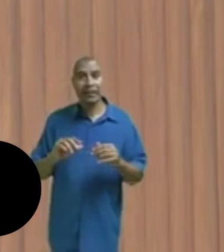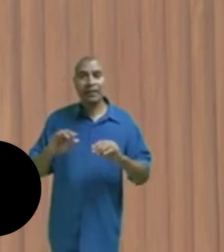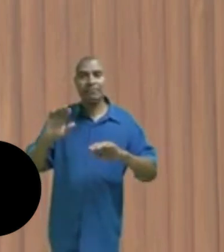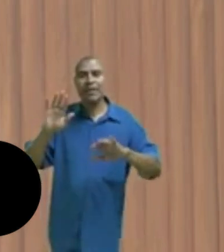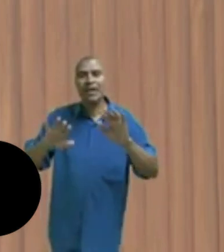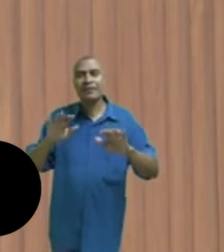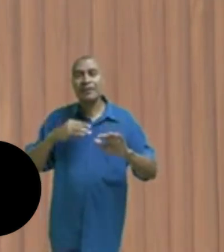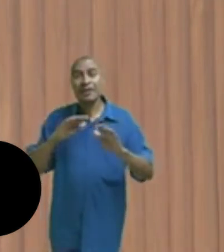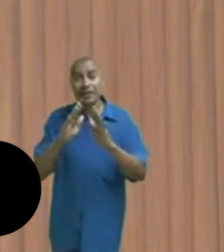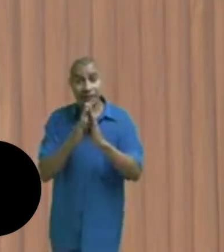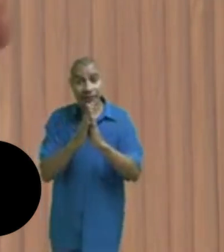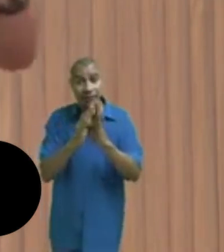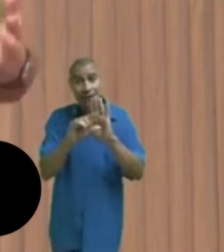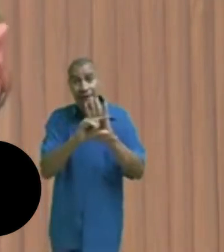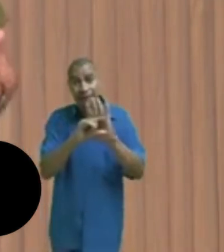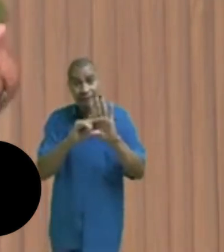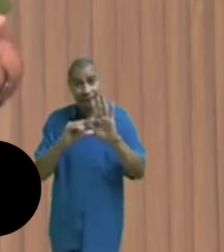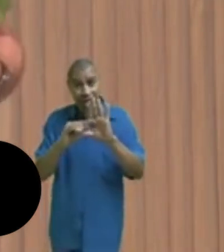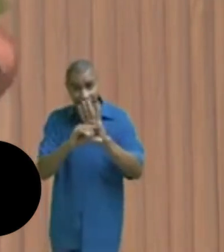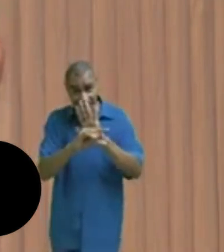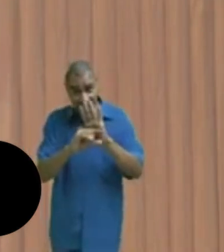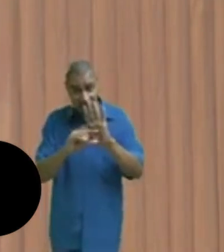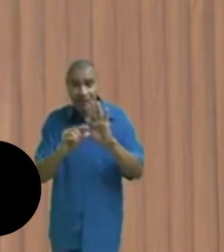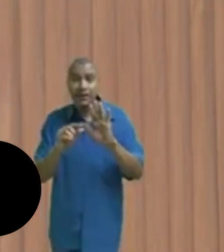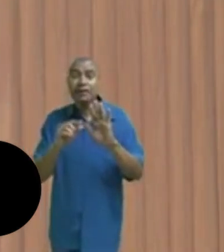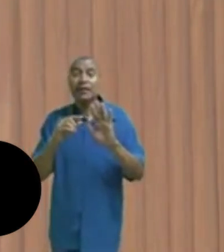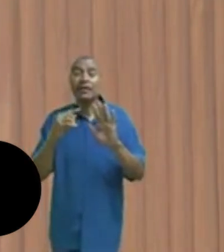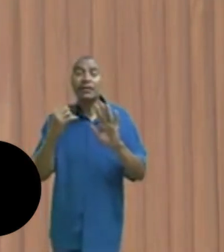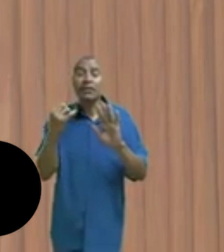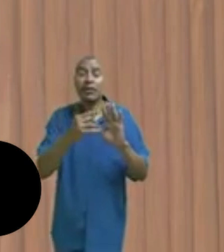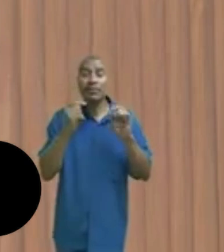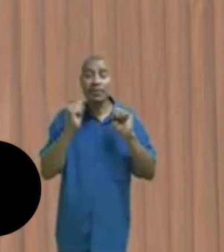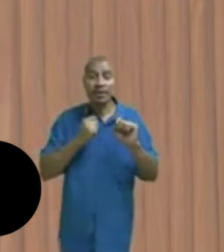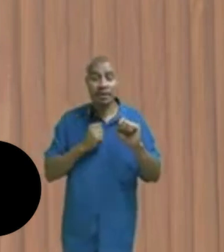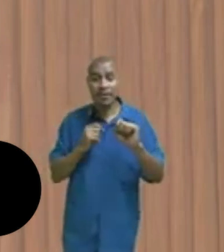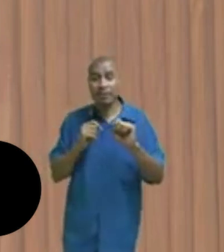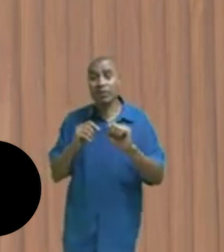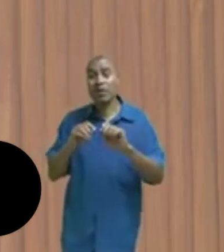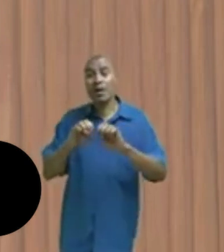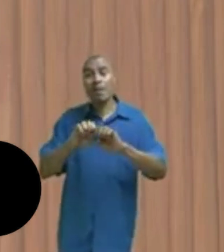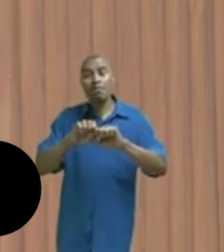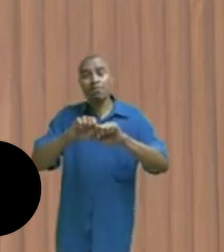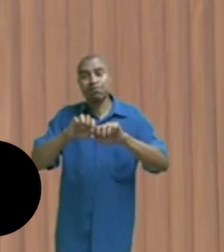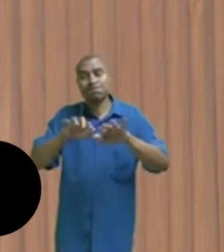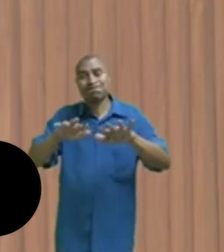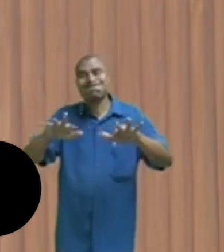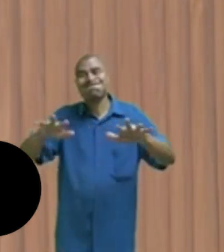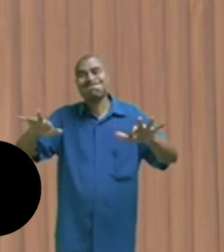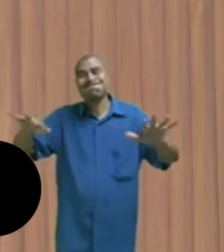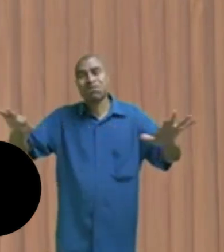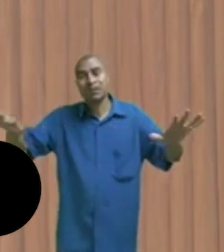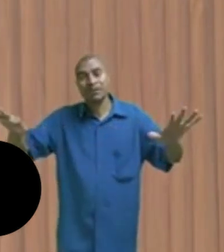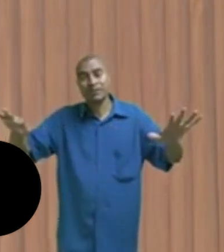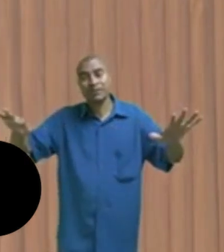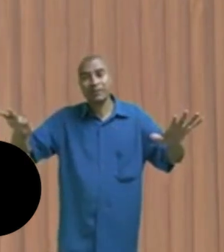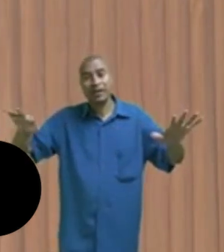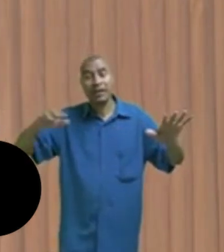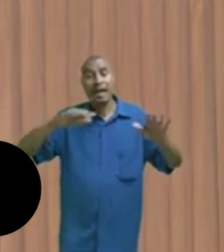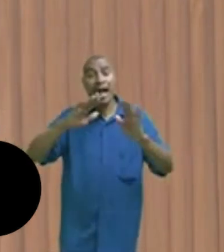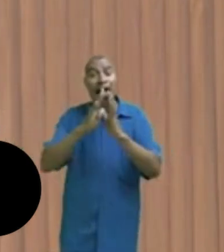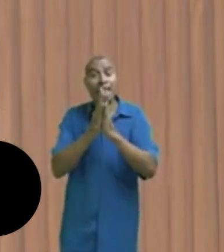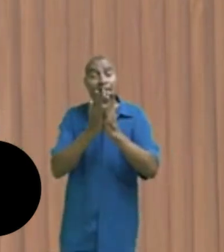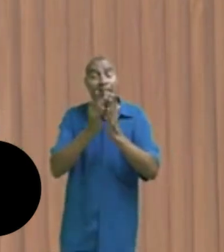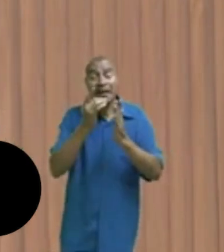Deve estar em algum lugar nesse versículo que diz que todo mundo tem que dar fruto. quando na verdade o que a Bíblia diz é que se o Espírito está entre